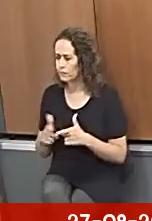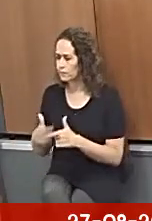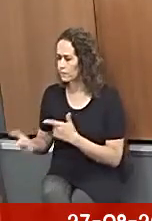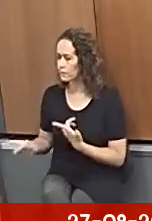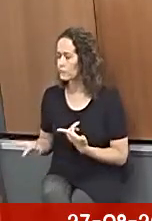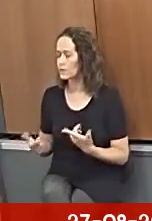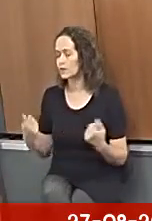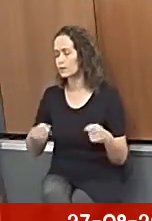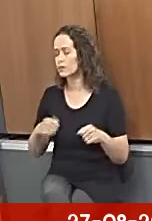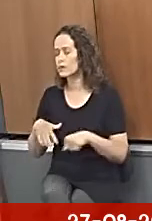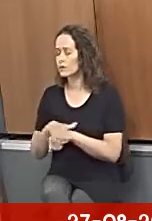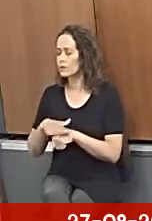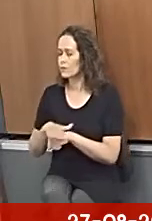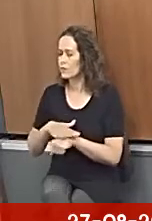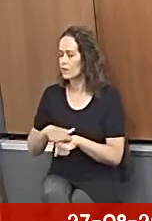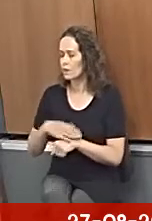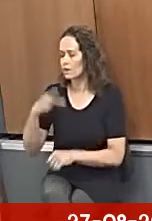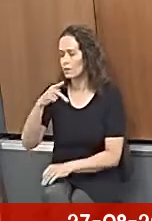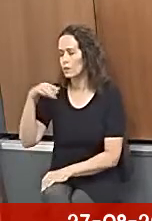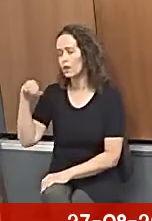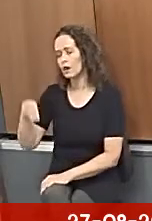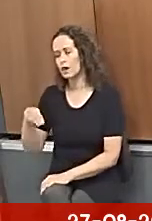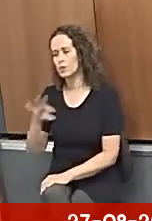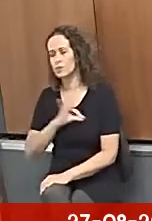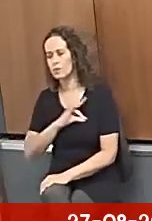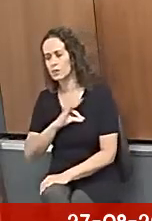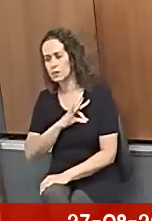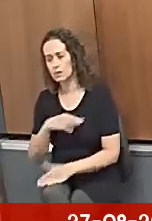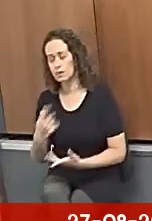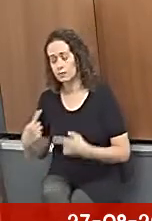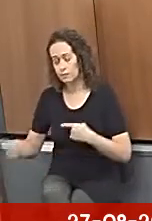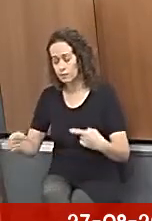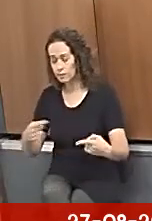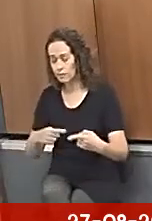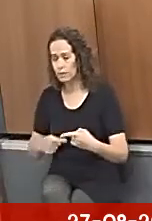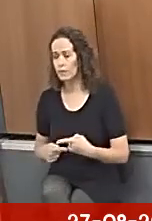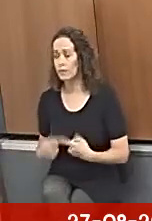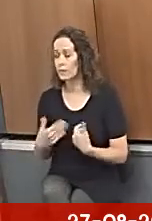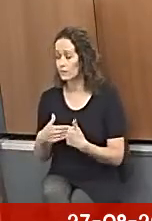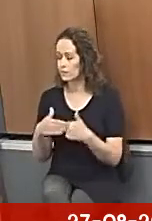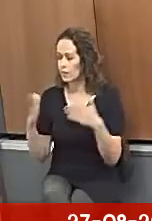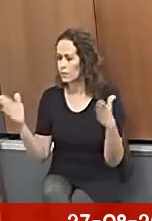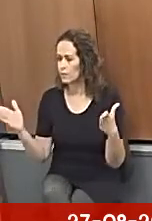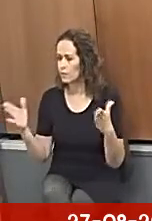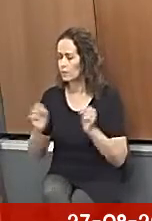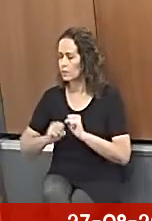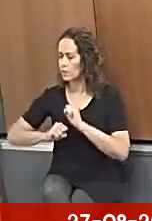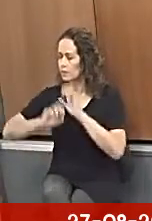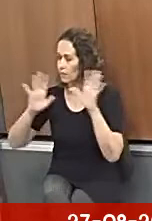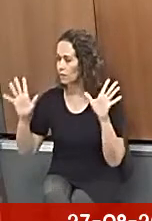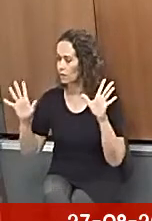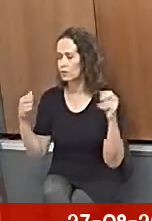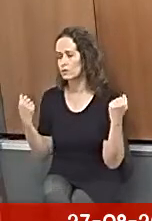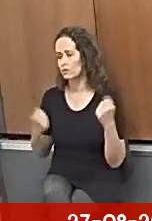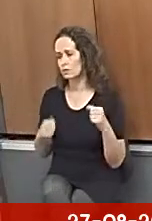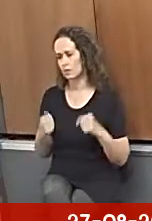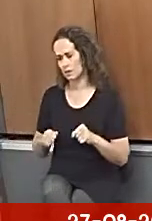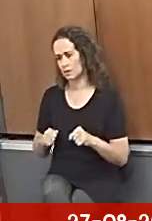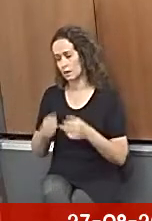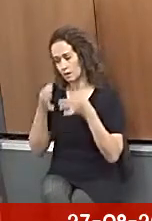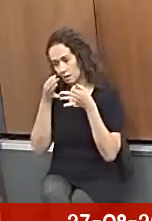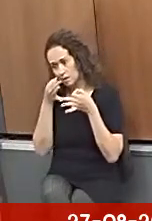polícia militar e da segurança fora ou acho que o debate tem que ser muito mais amplo muito mais amplo e tem que ouvir